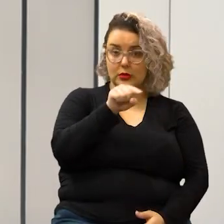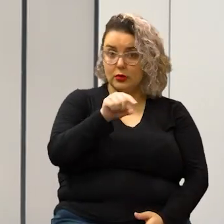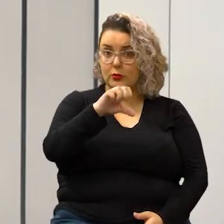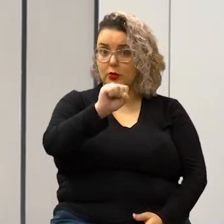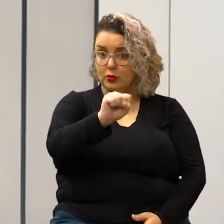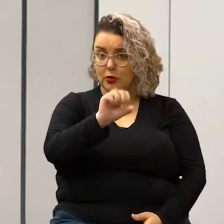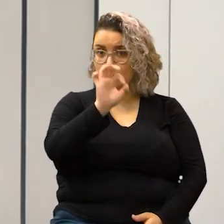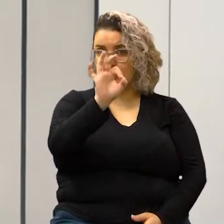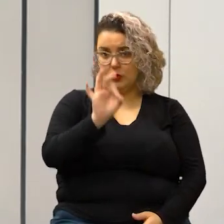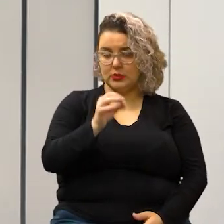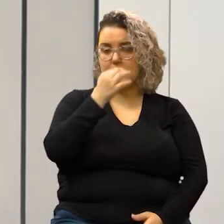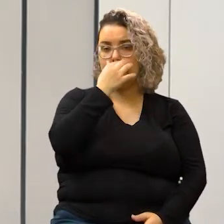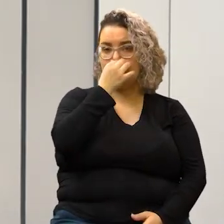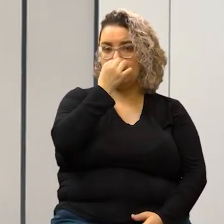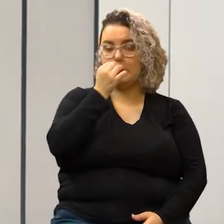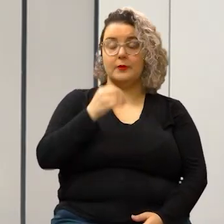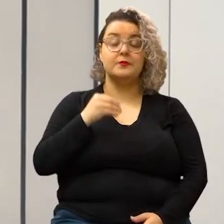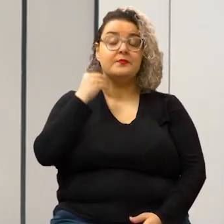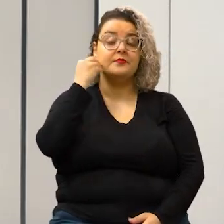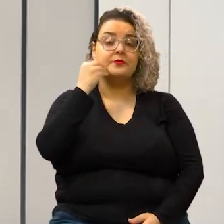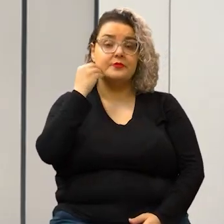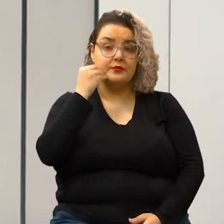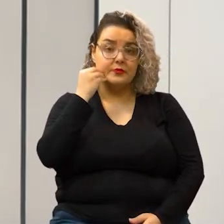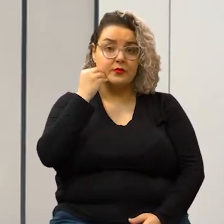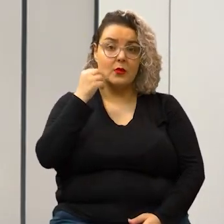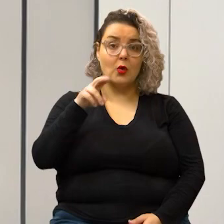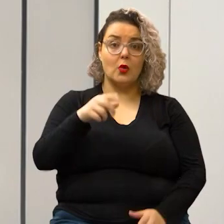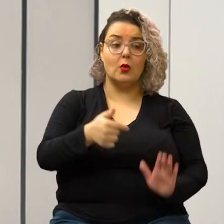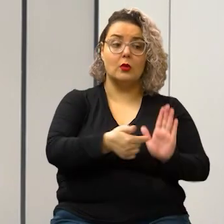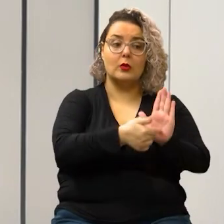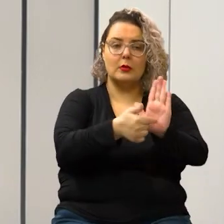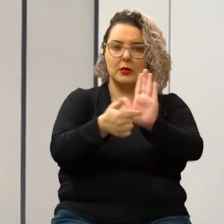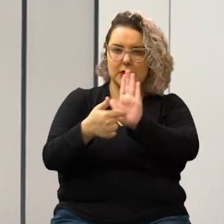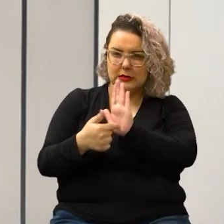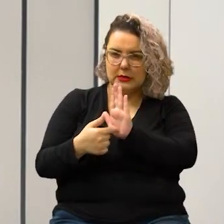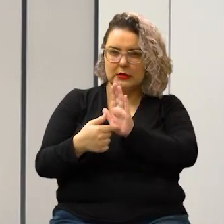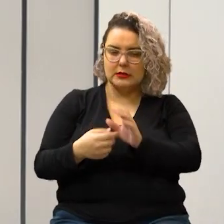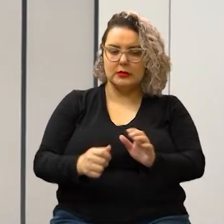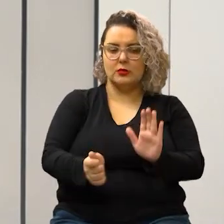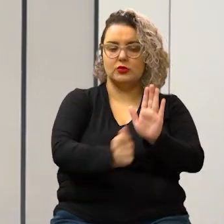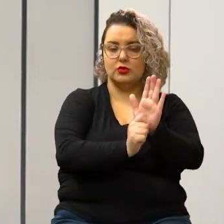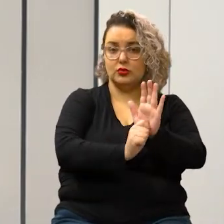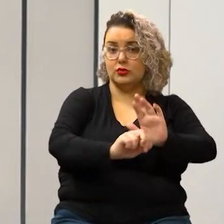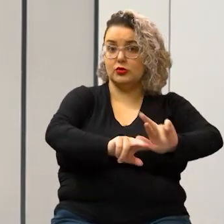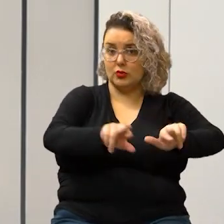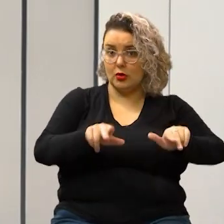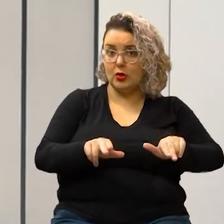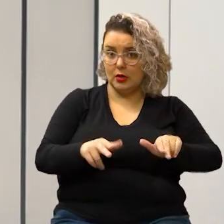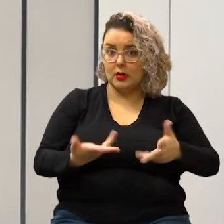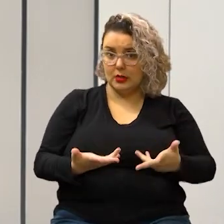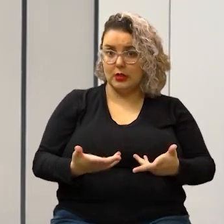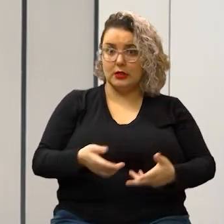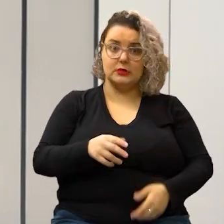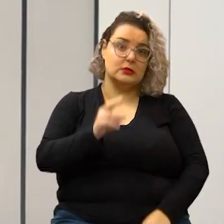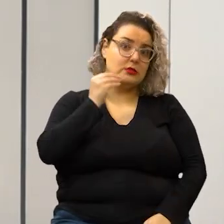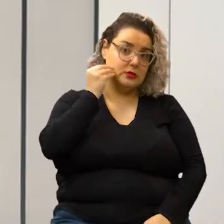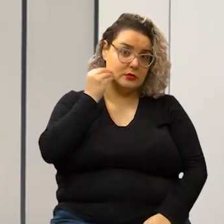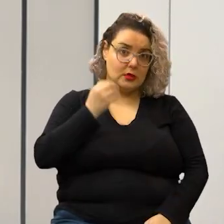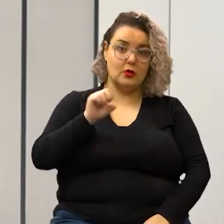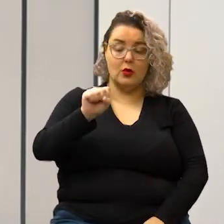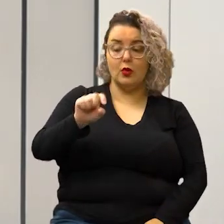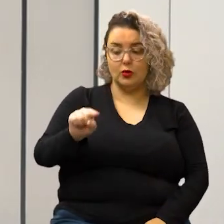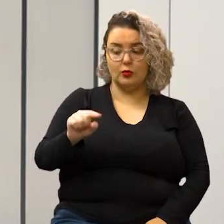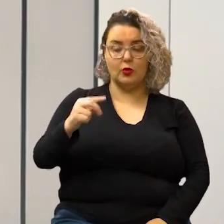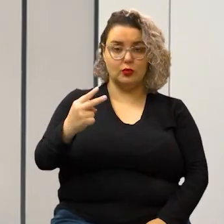58,8%. E já a experimentação ou exposição ao uso de drogas subiu de